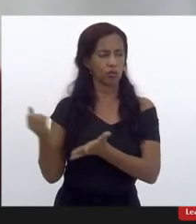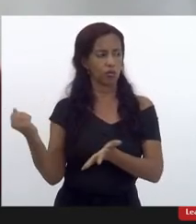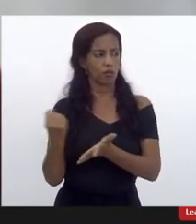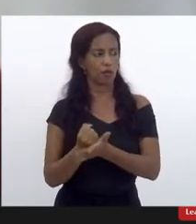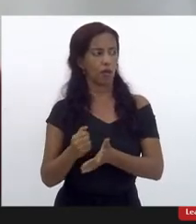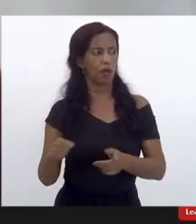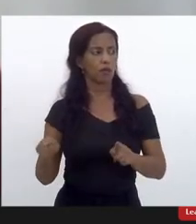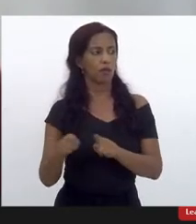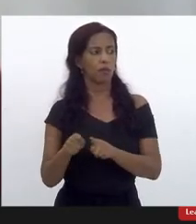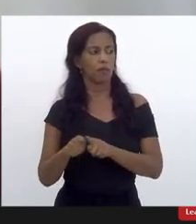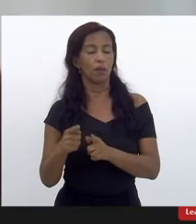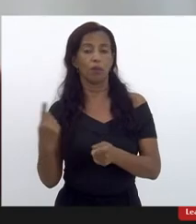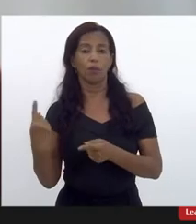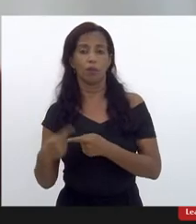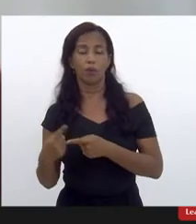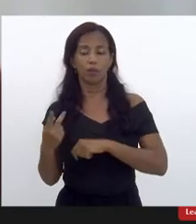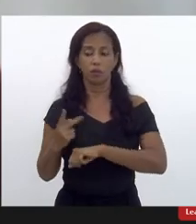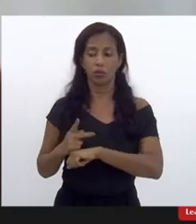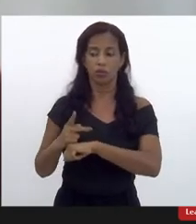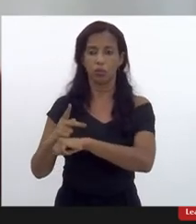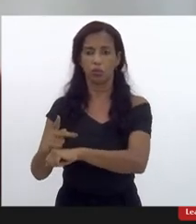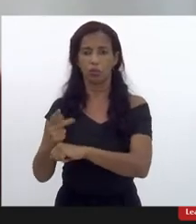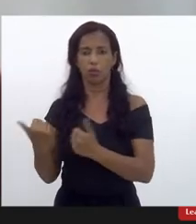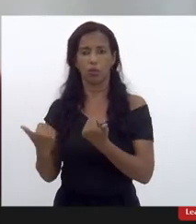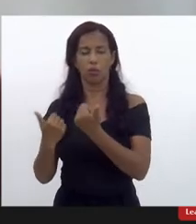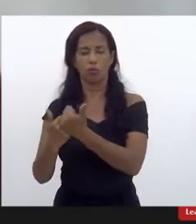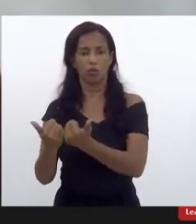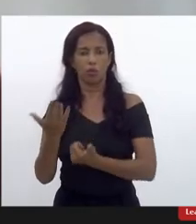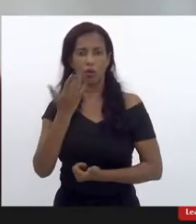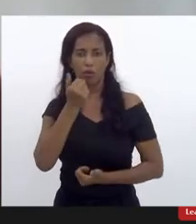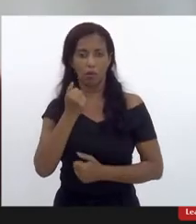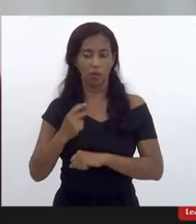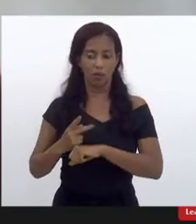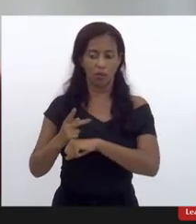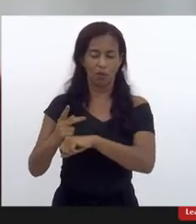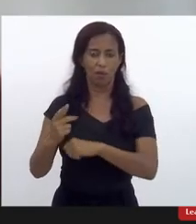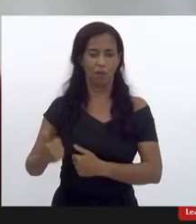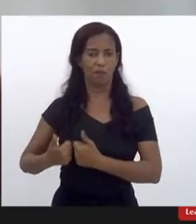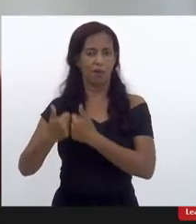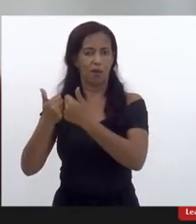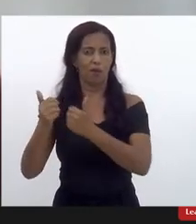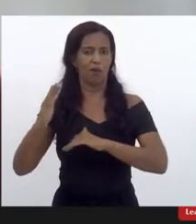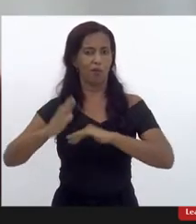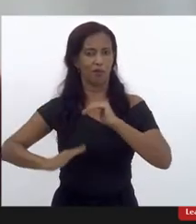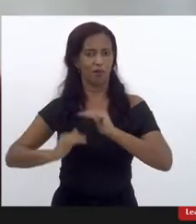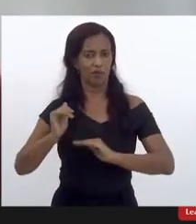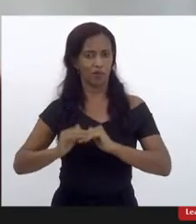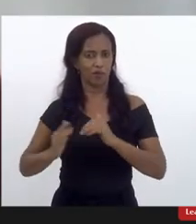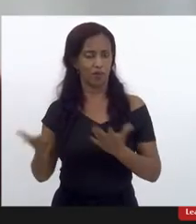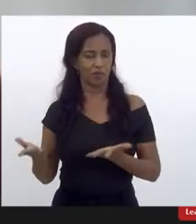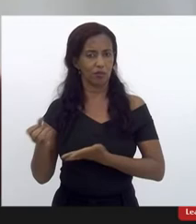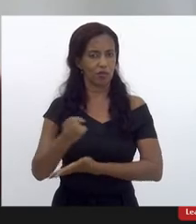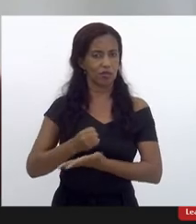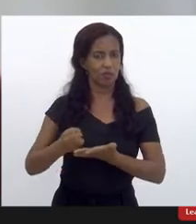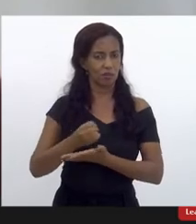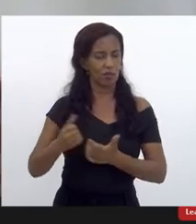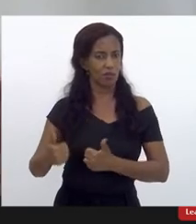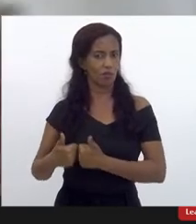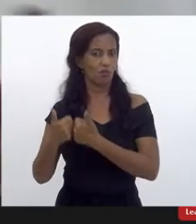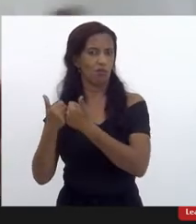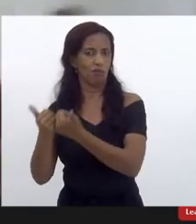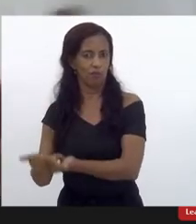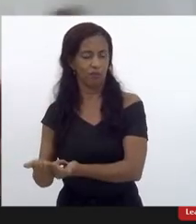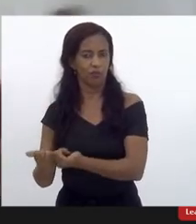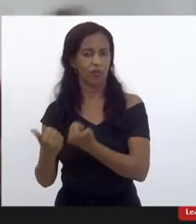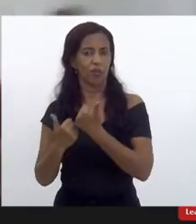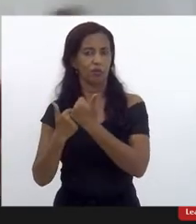até porque se a gente busca o auxílio alimentação, a gente tem que buscar o melhor profissional FITEC, então a gente se baseou no melhor, a gente baseou no